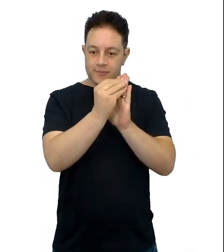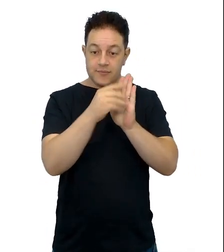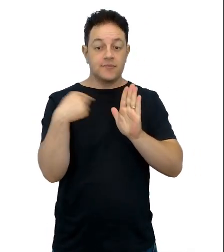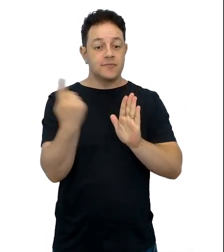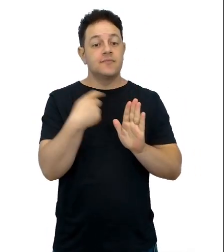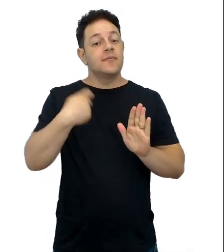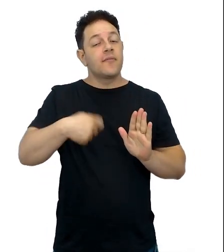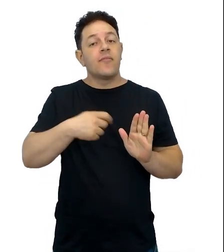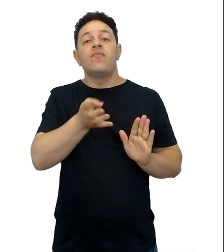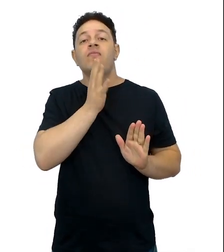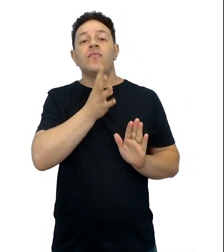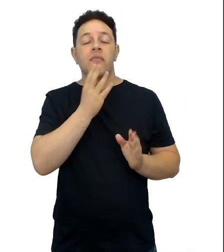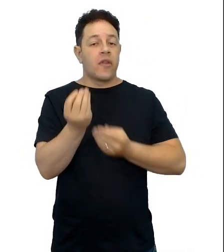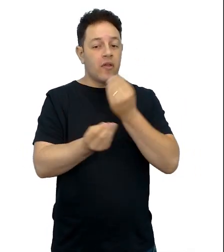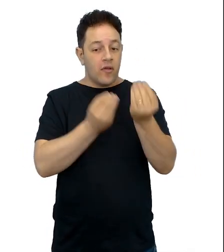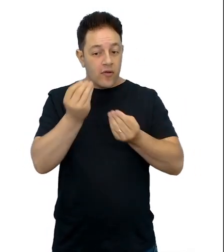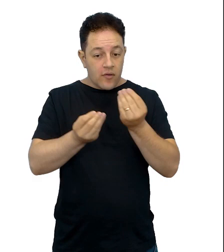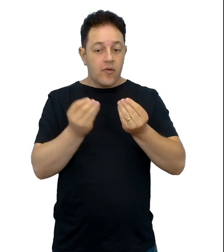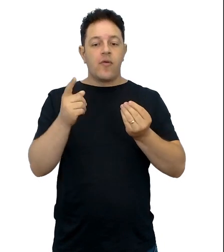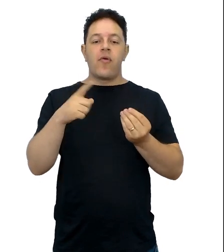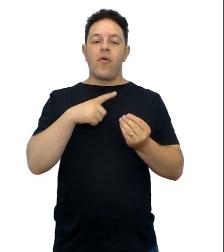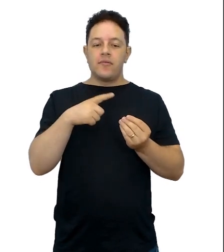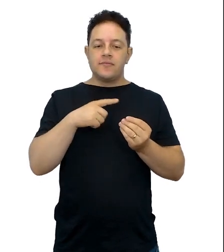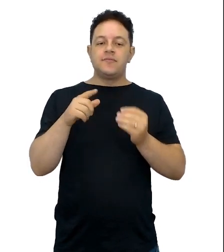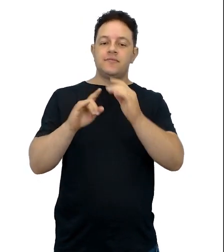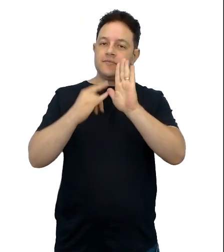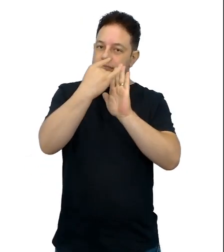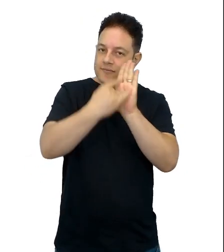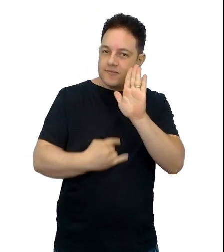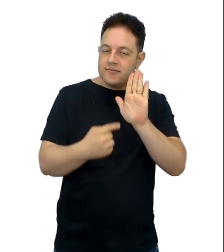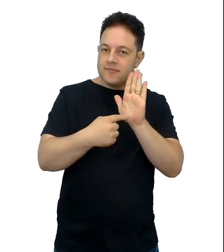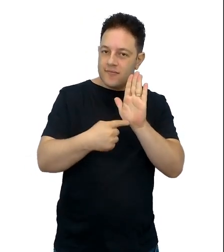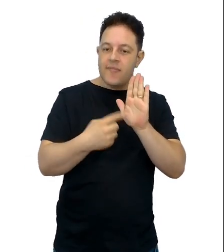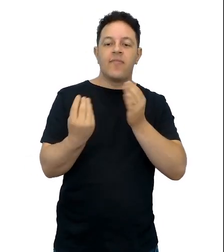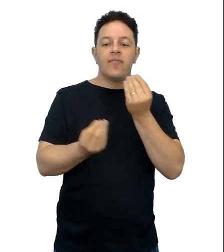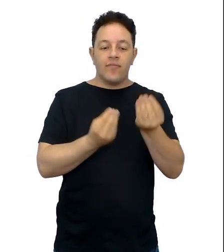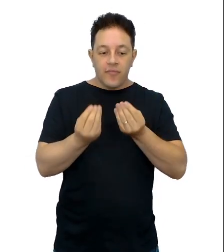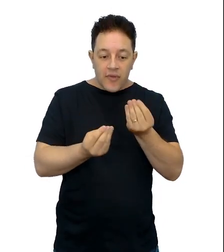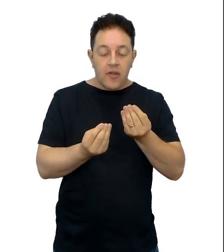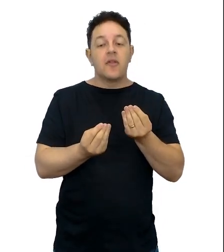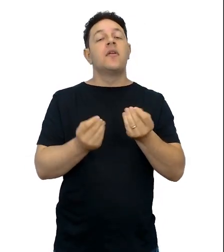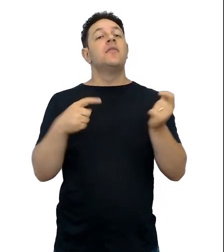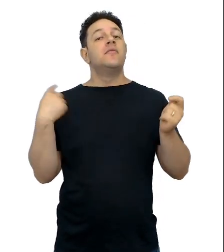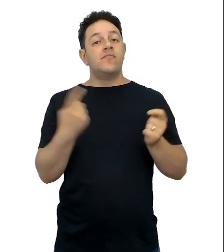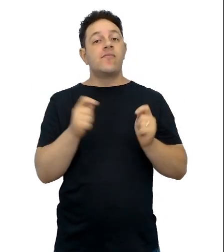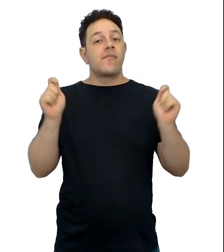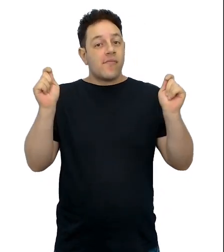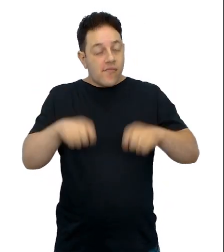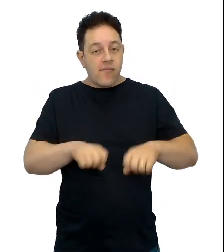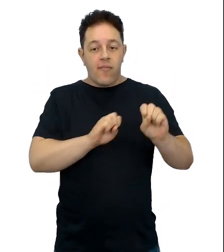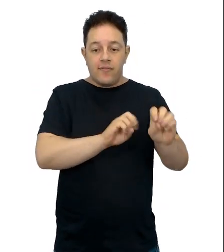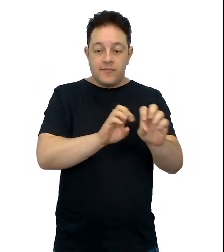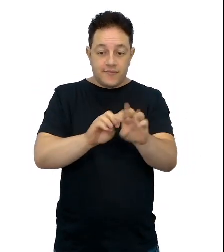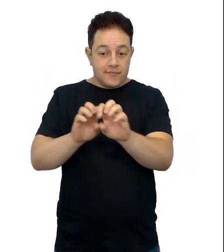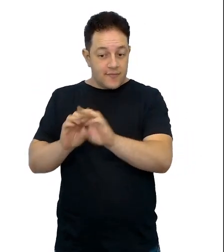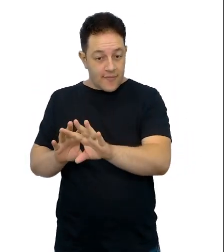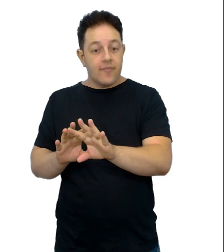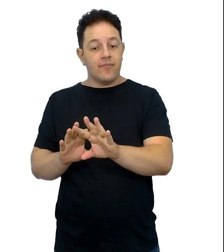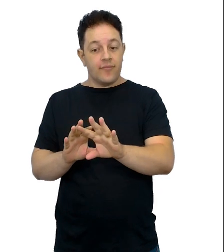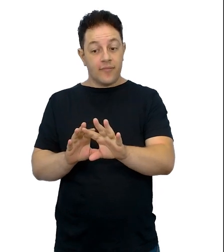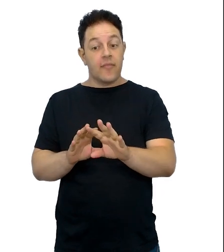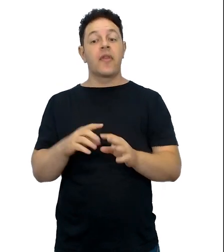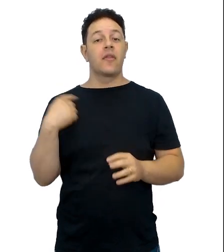o conhecimento do currículo vigente, né, para que a gente possa ensinar, né, e isso a